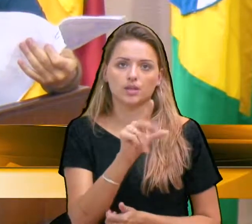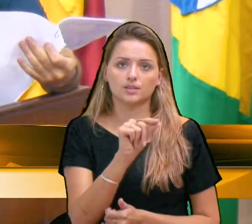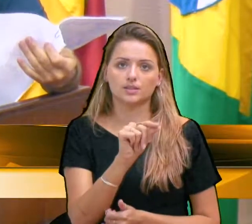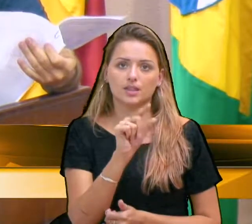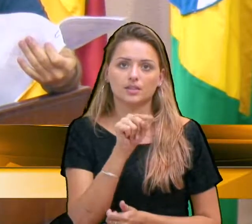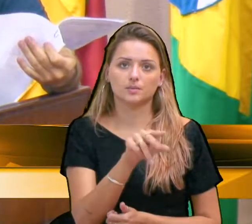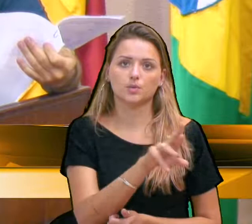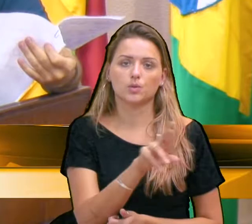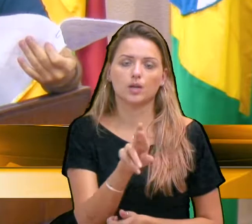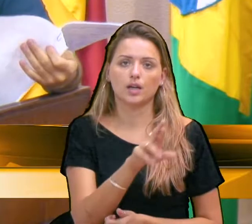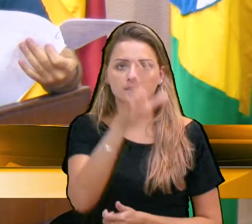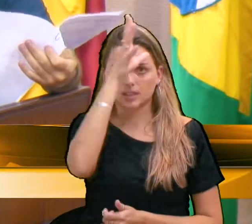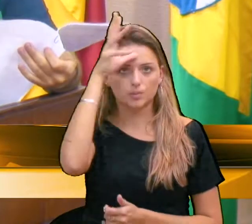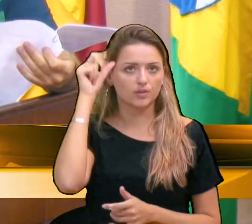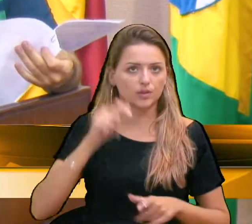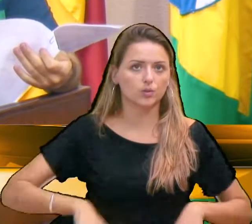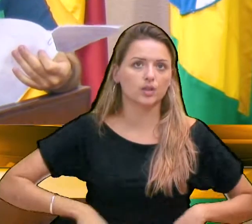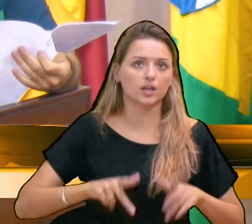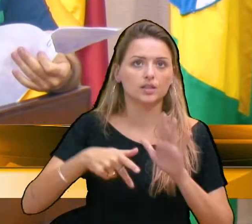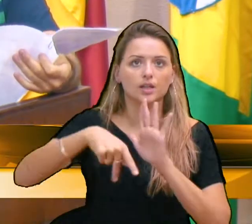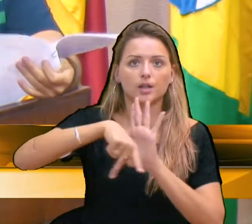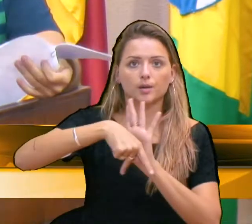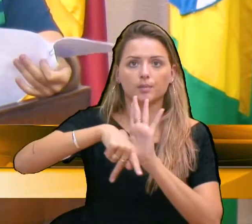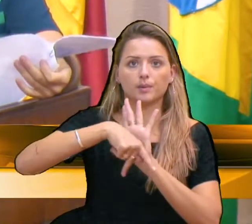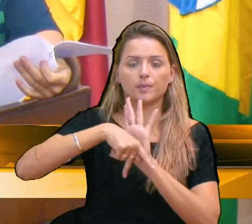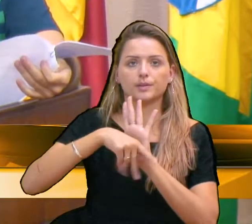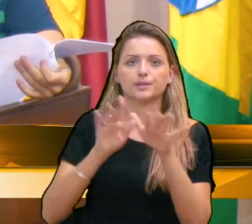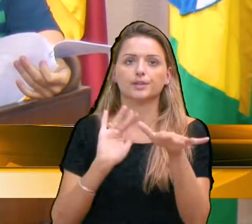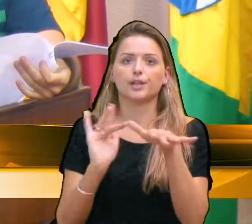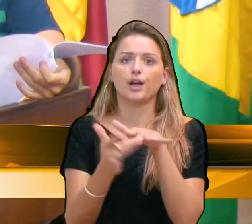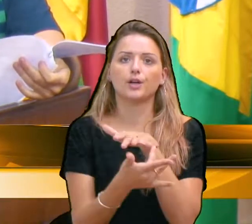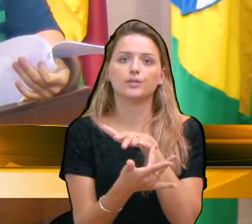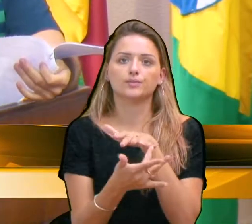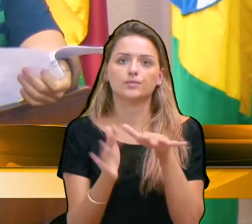R$10 mil a prefeitura gastou para patrocinar a página de Facebook.